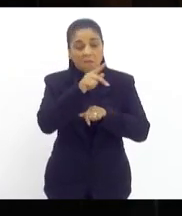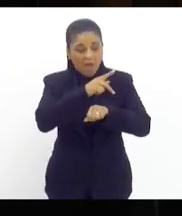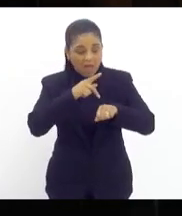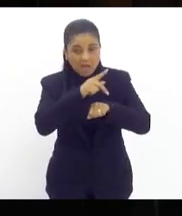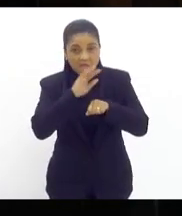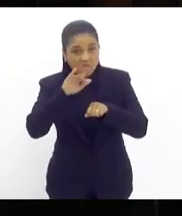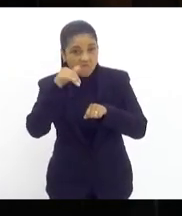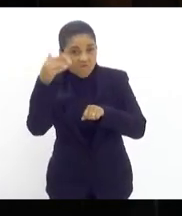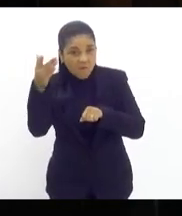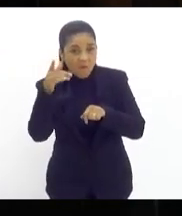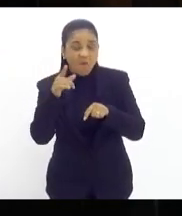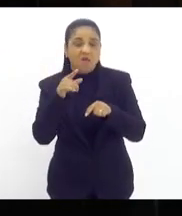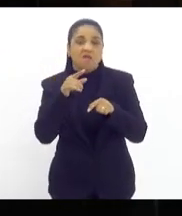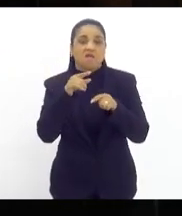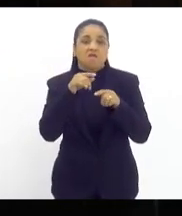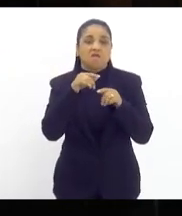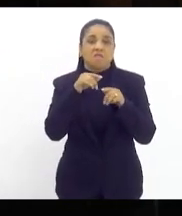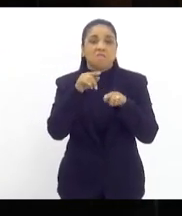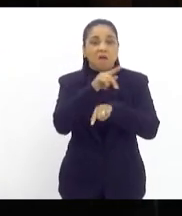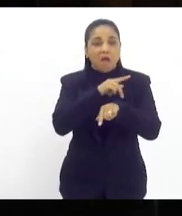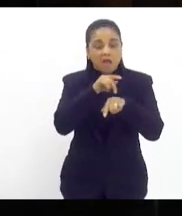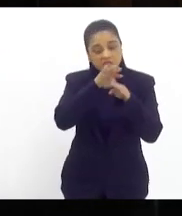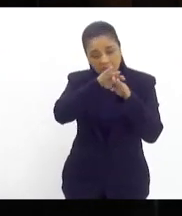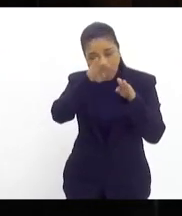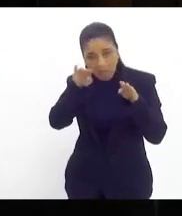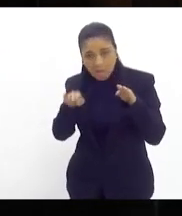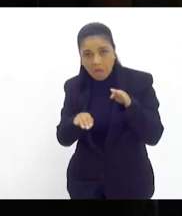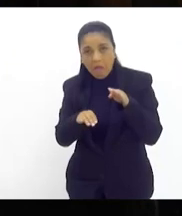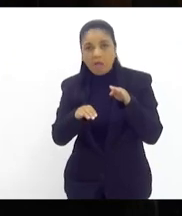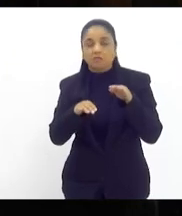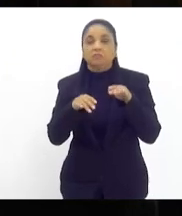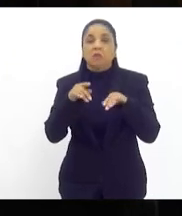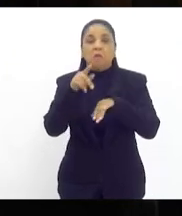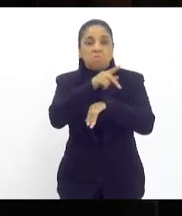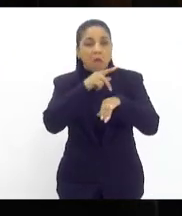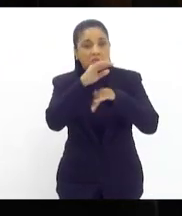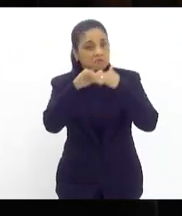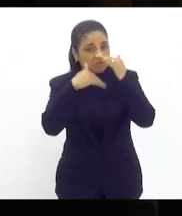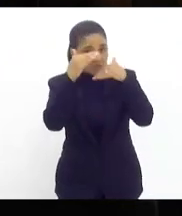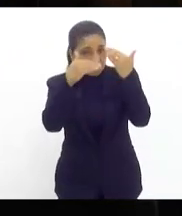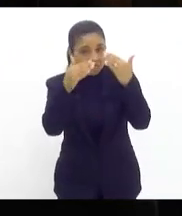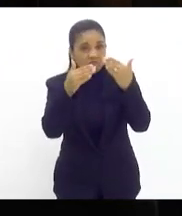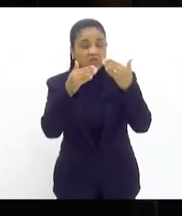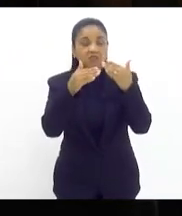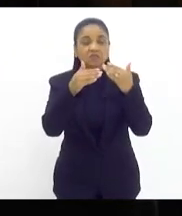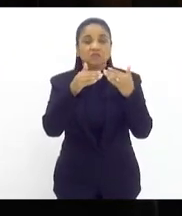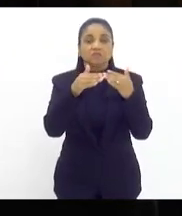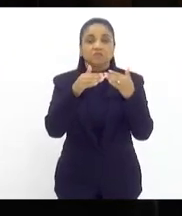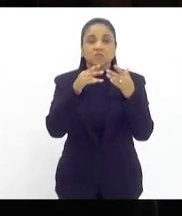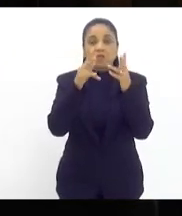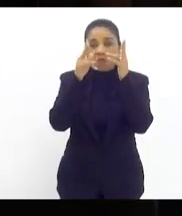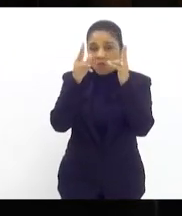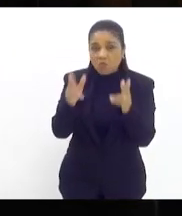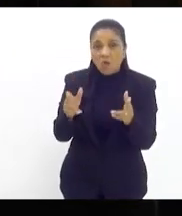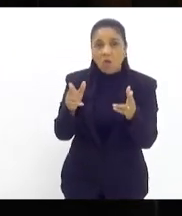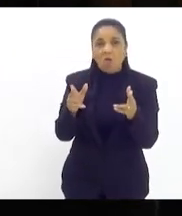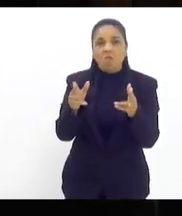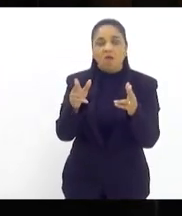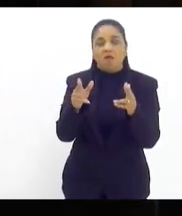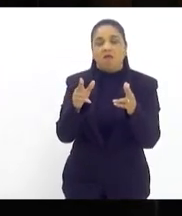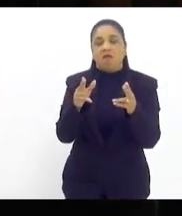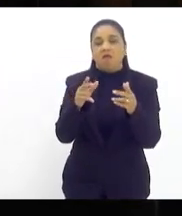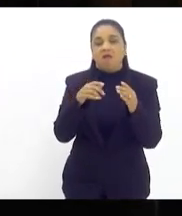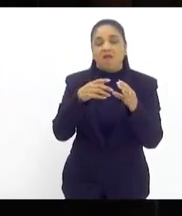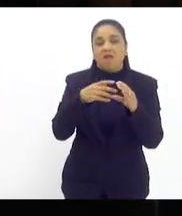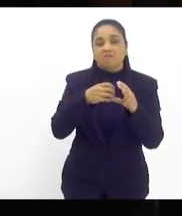subdesenvolvidos acontece em países desenvolvidos porque faz parte de uma deturpação de caráter